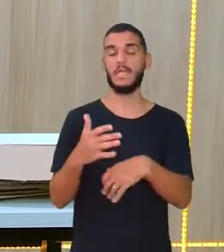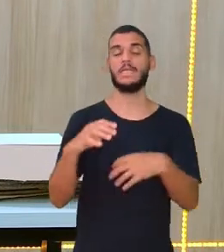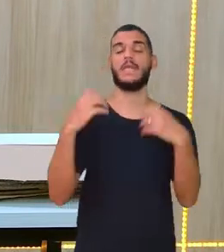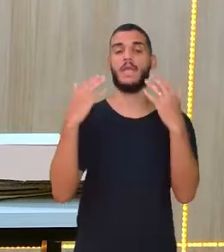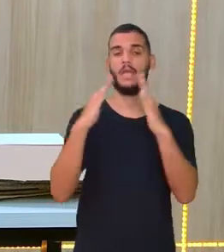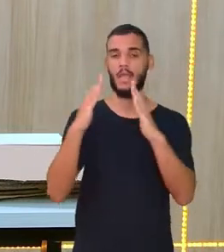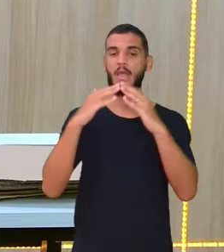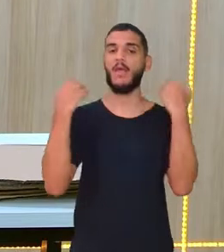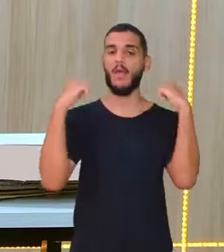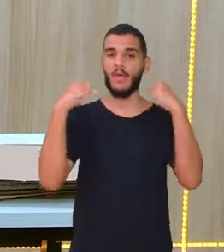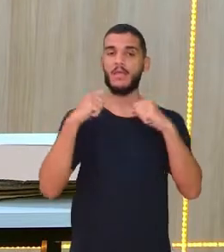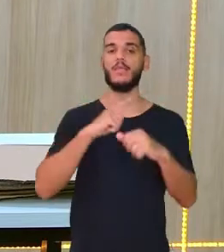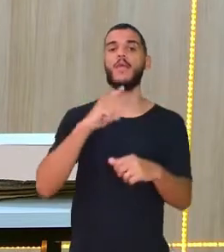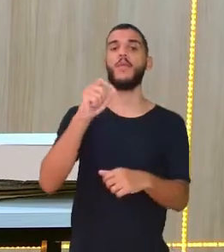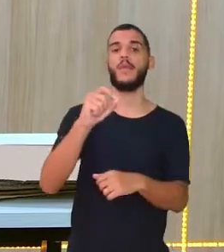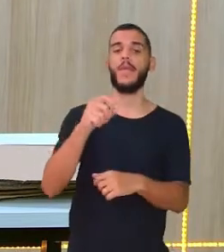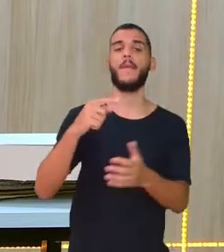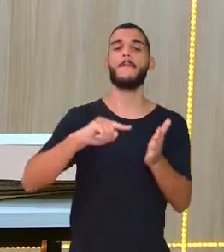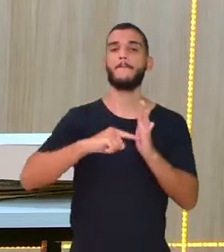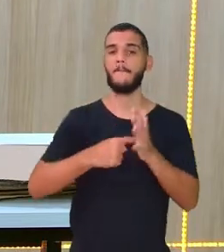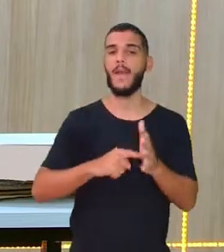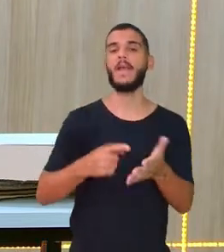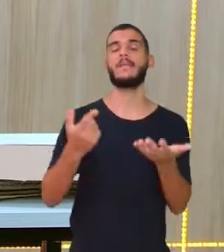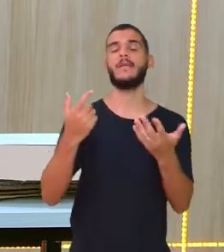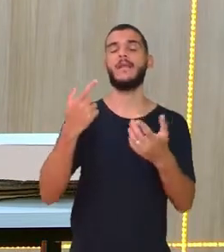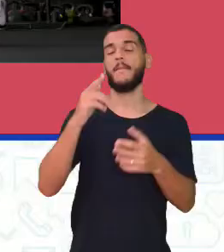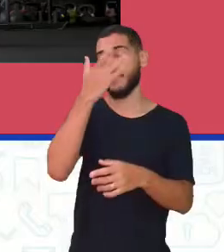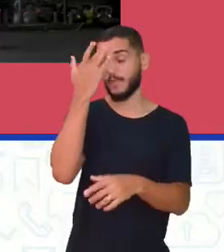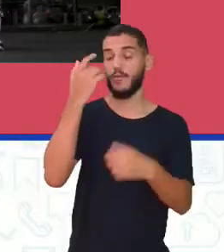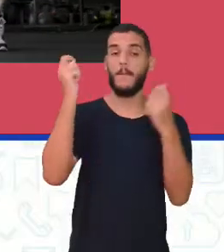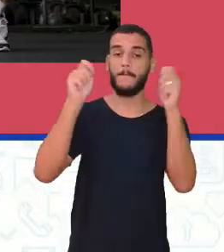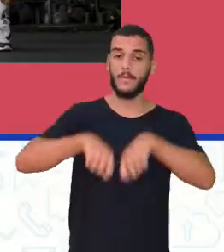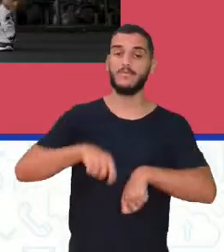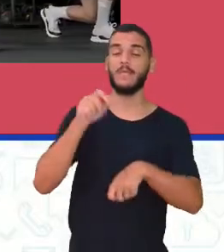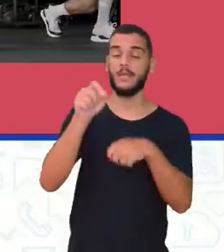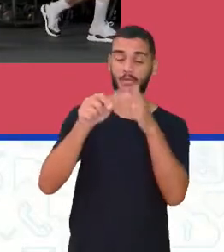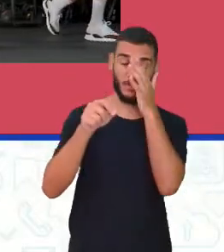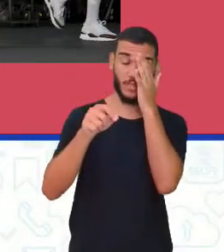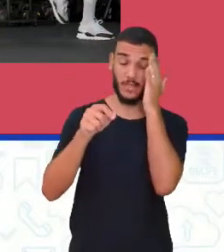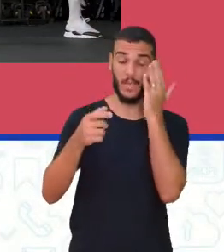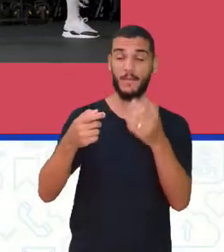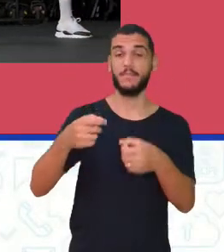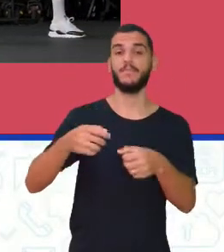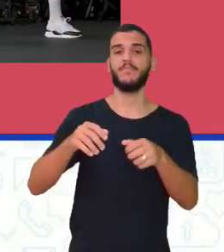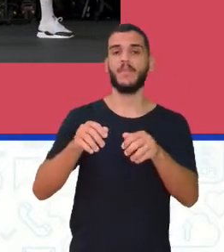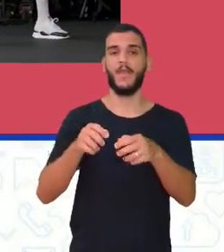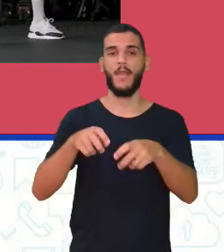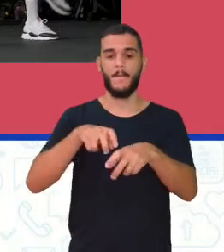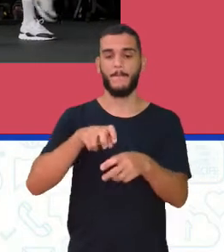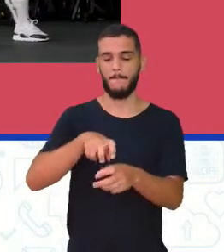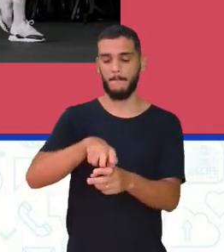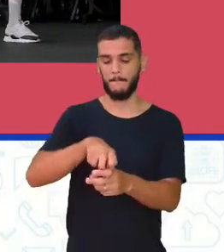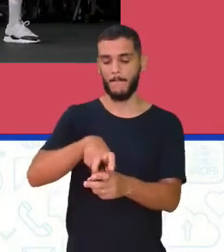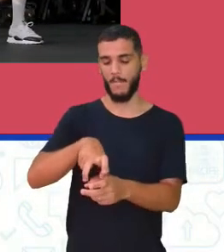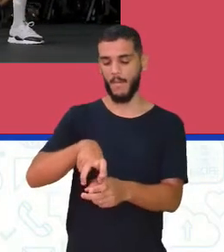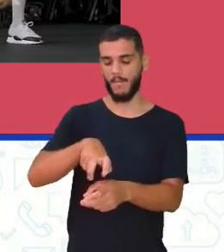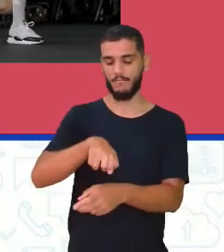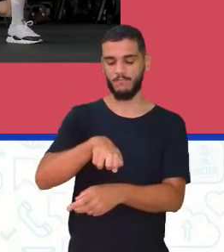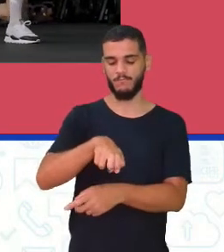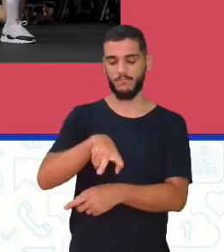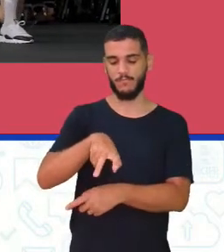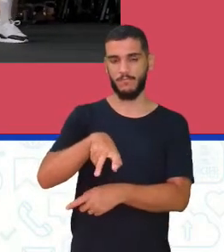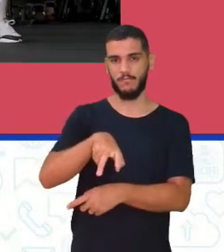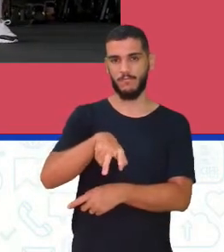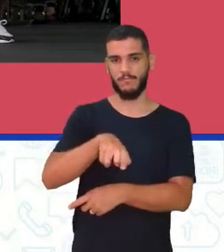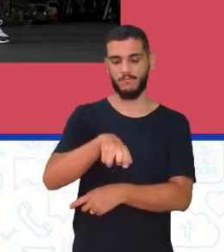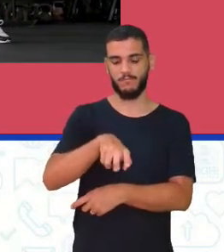especializadas nisso. Então, os abdutores, na medida que faz a força para abrir, e os adutores que fazem a